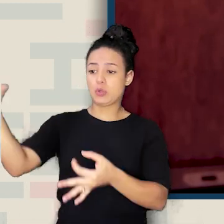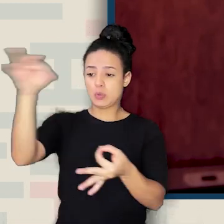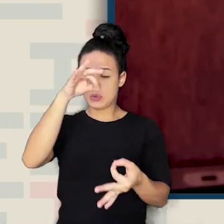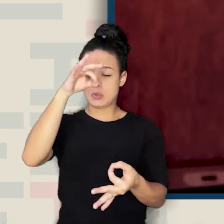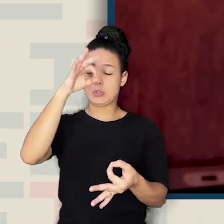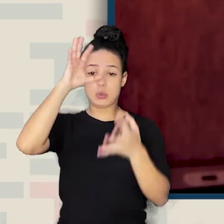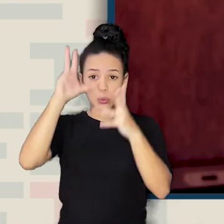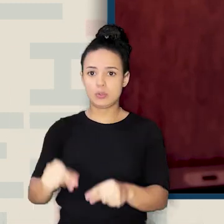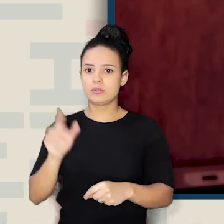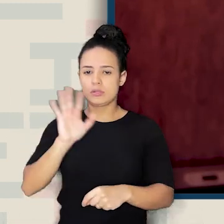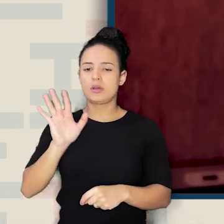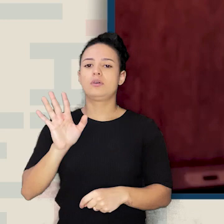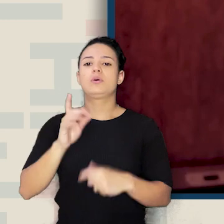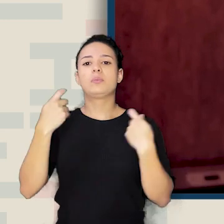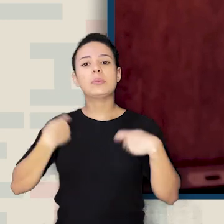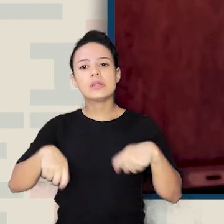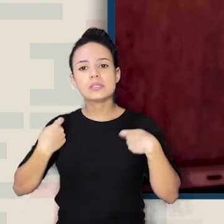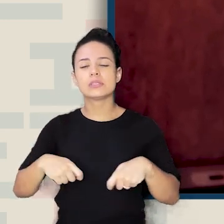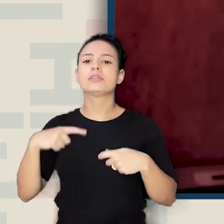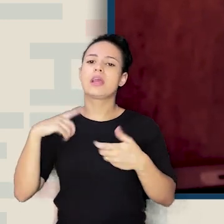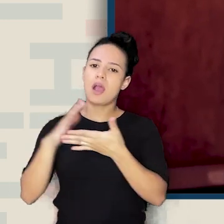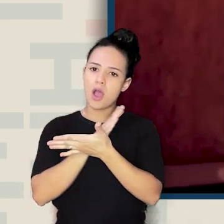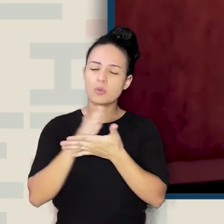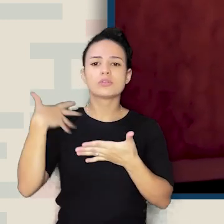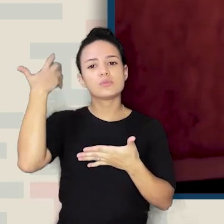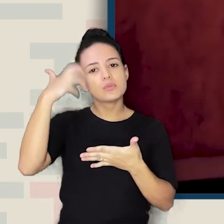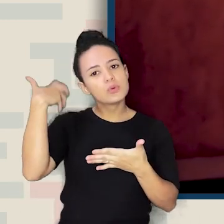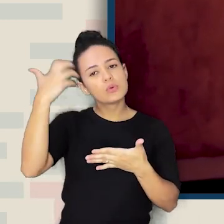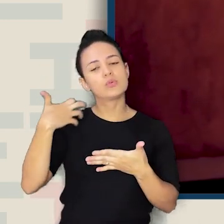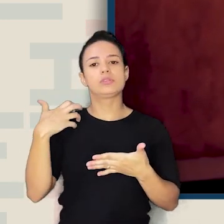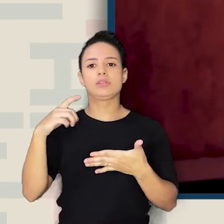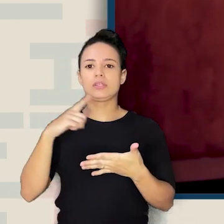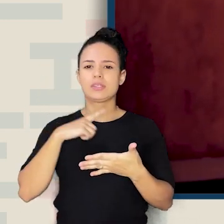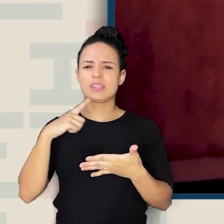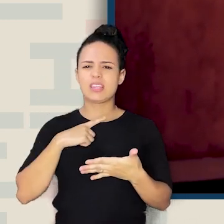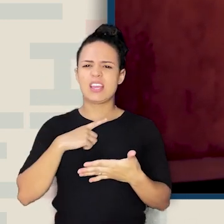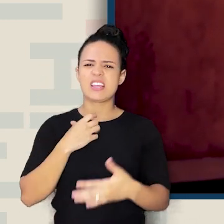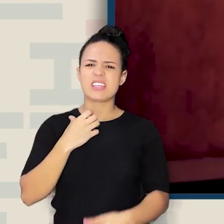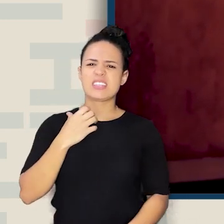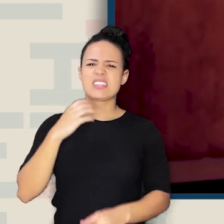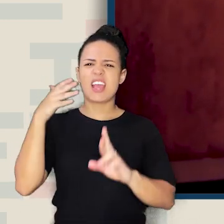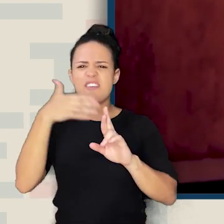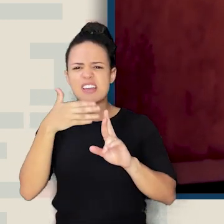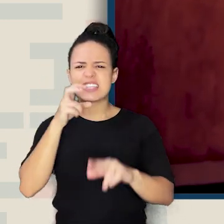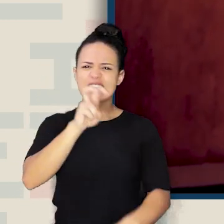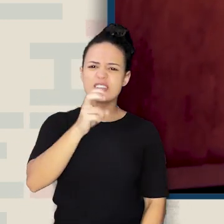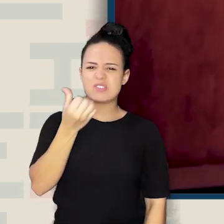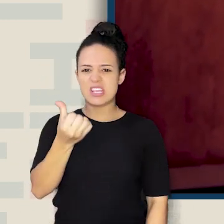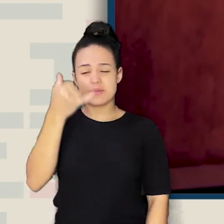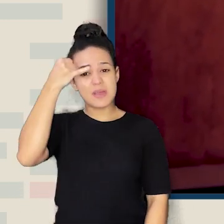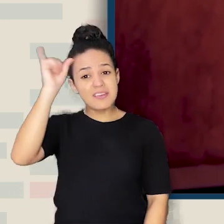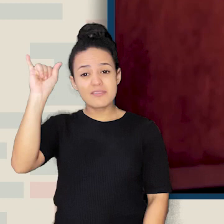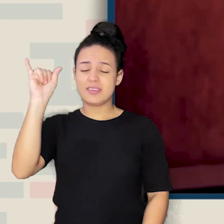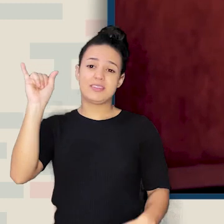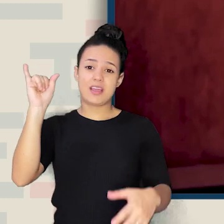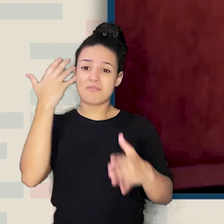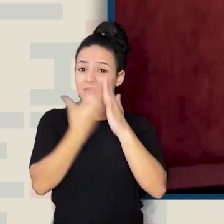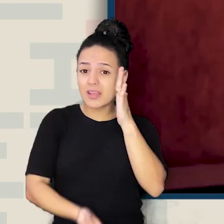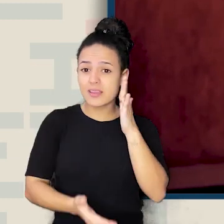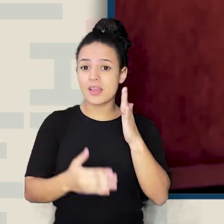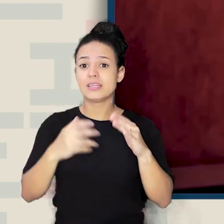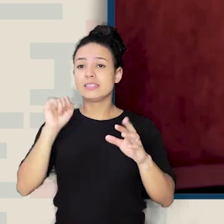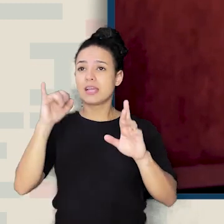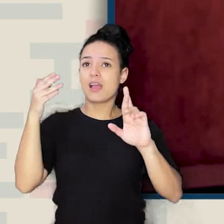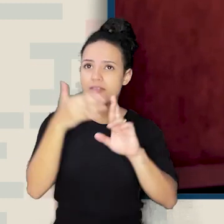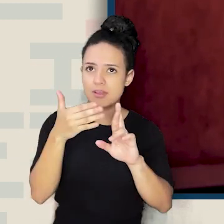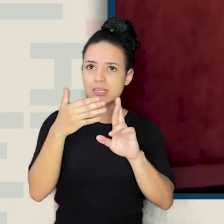eu decorei. Eu tenho que ter um ponto até... às vezes tem música que eu toco que eu tenho 5, 6 referências para eu não me perder. Aí